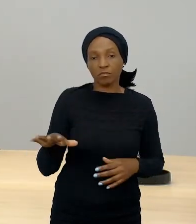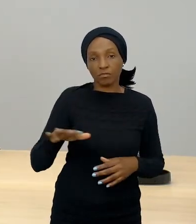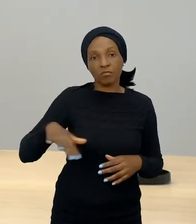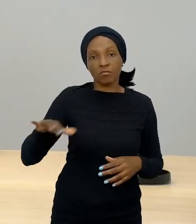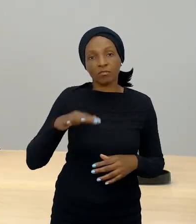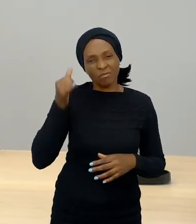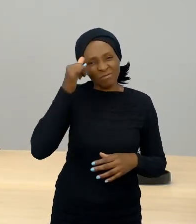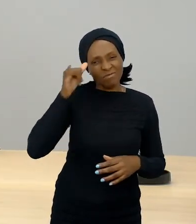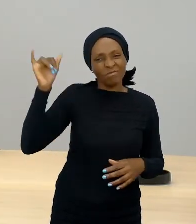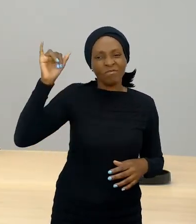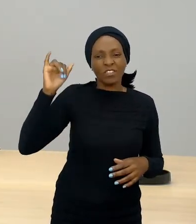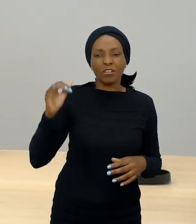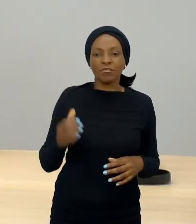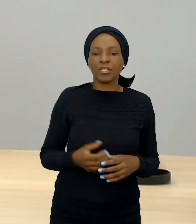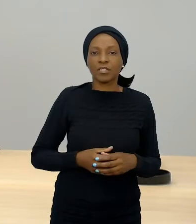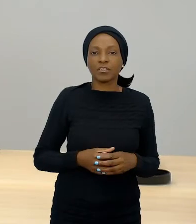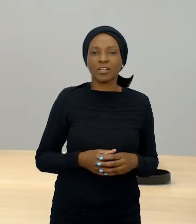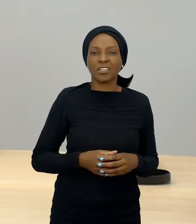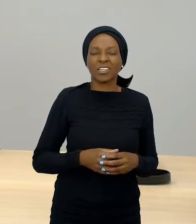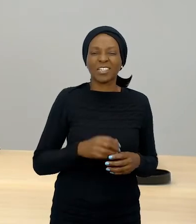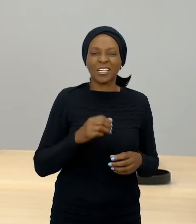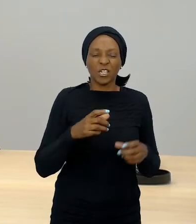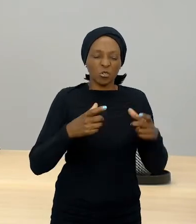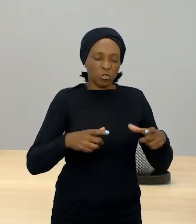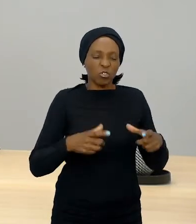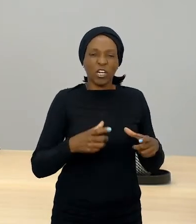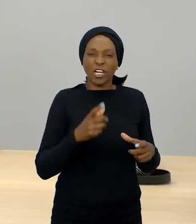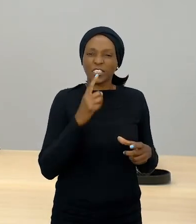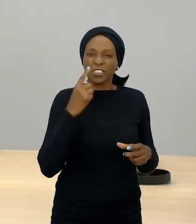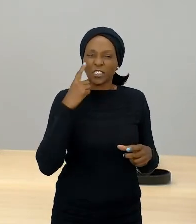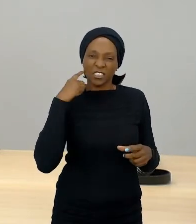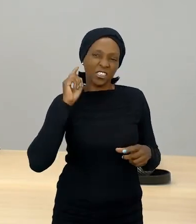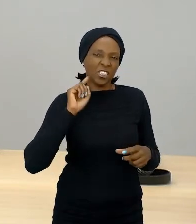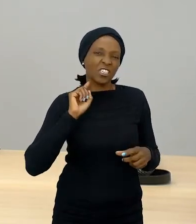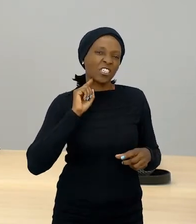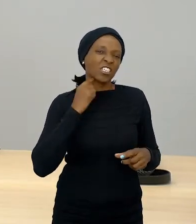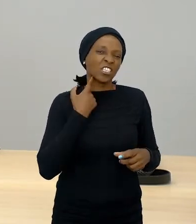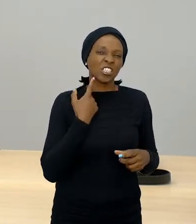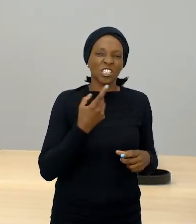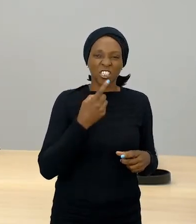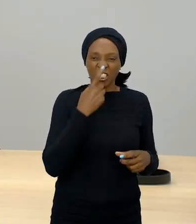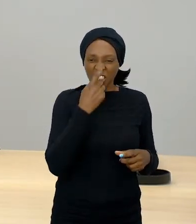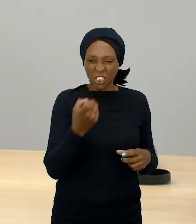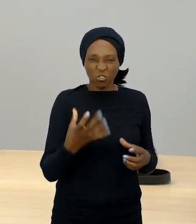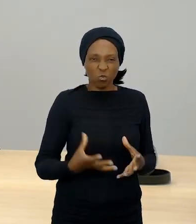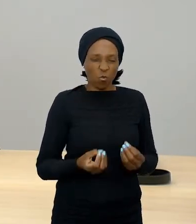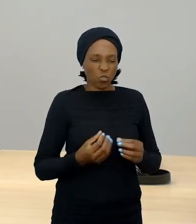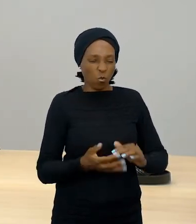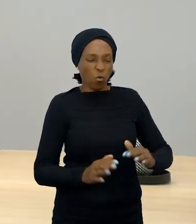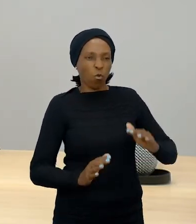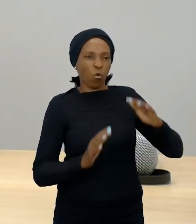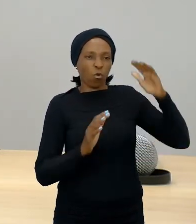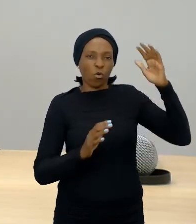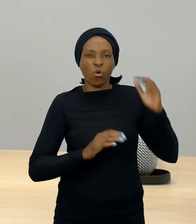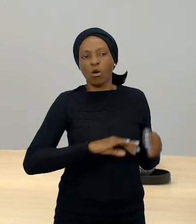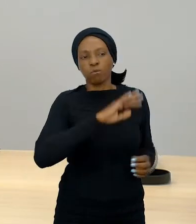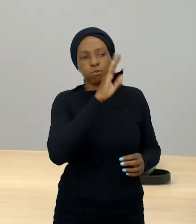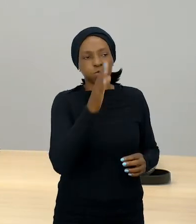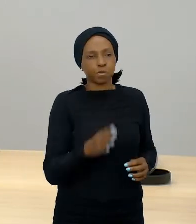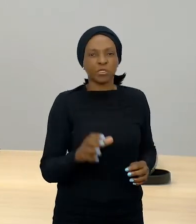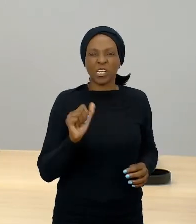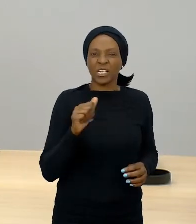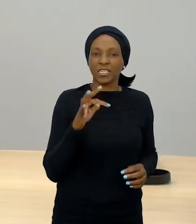a construção de lixões e aterros sanitários. Lembrando que aquele país não é muito grande, né? É um país bastante pequeno, com um